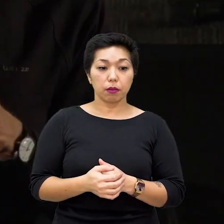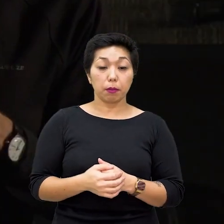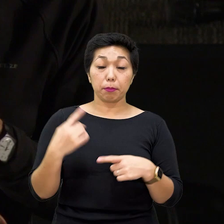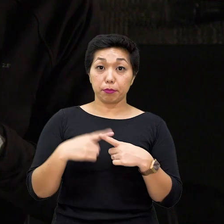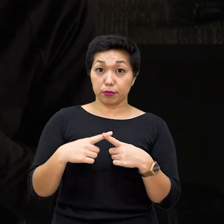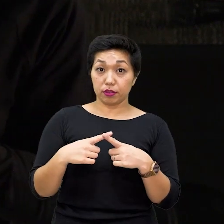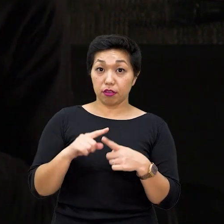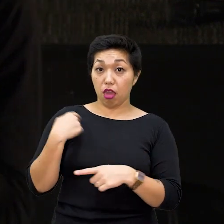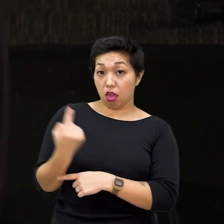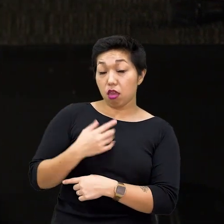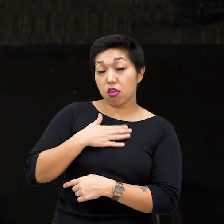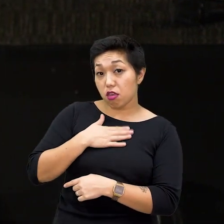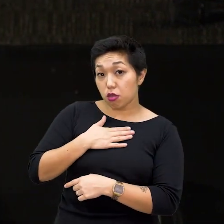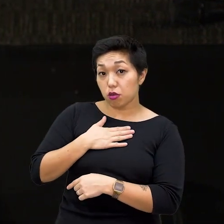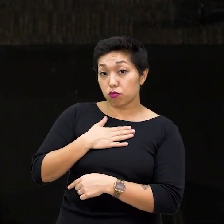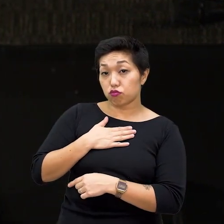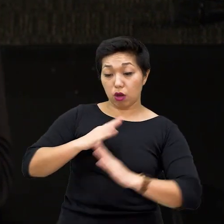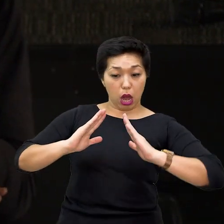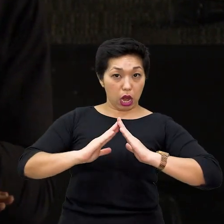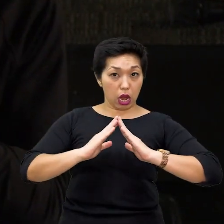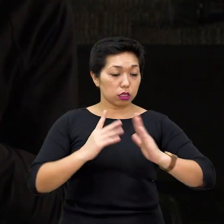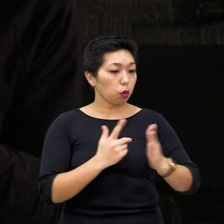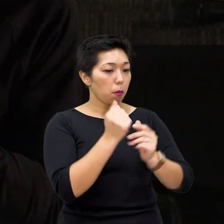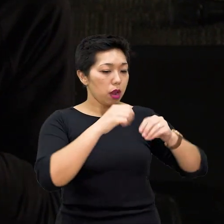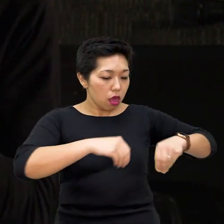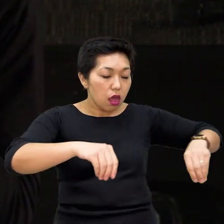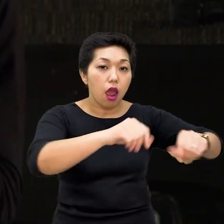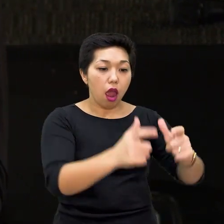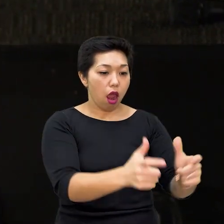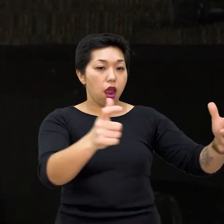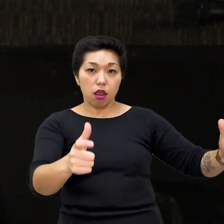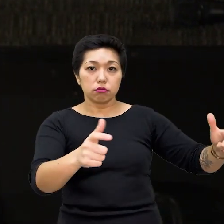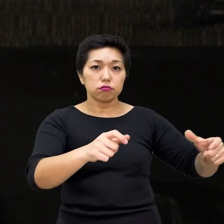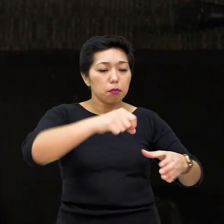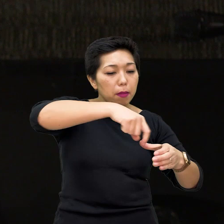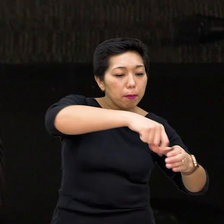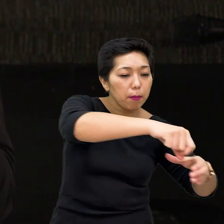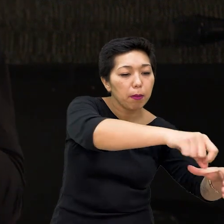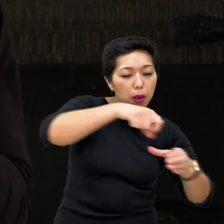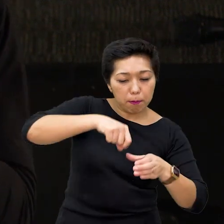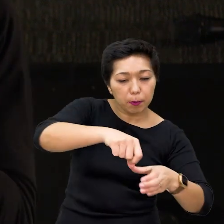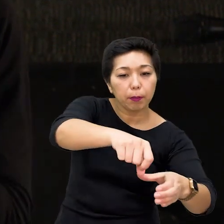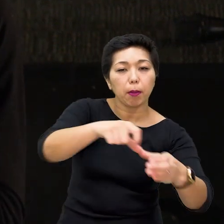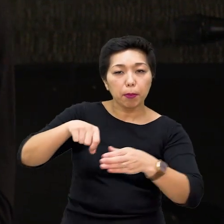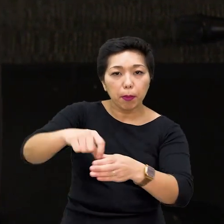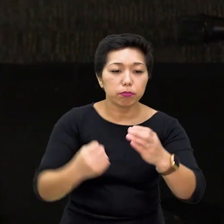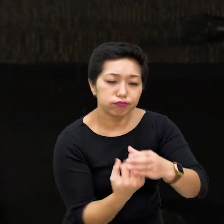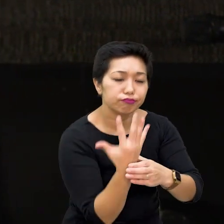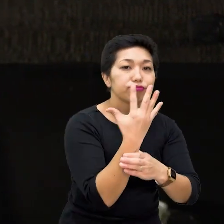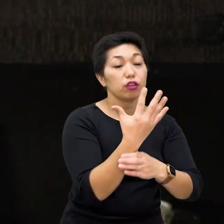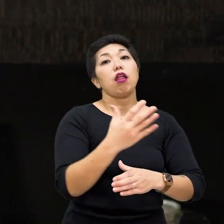Eu aqui, perto de casa, comprei uma área maior para plantar legumes,